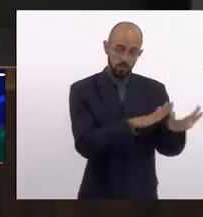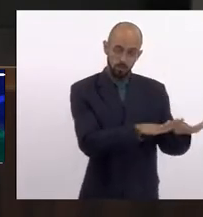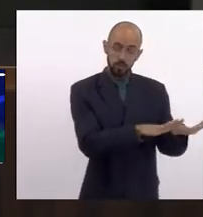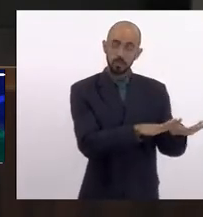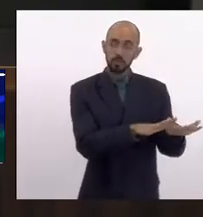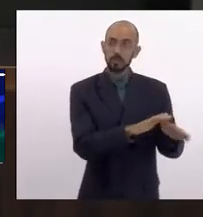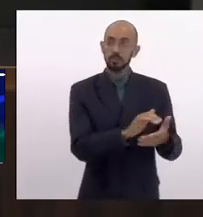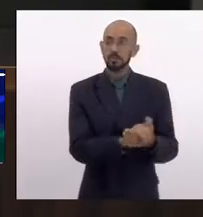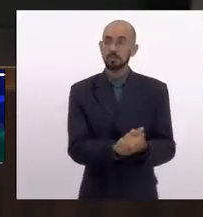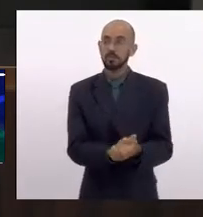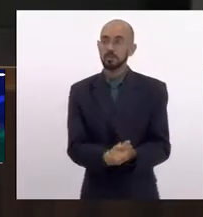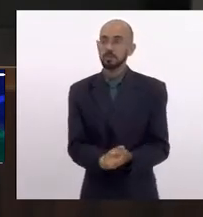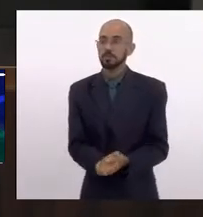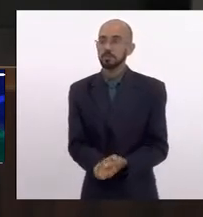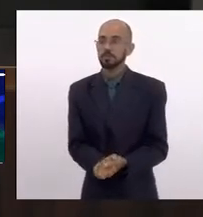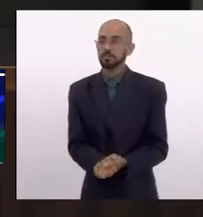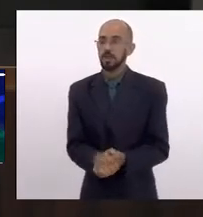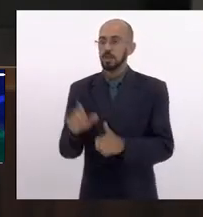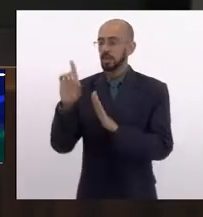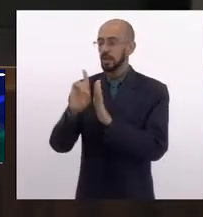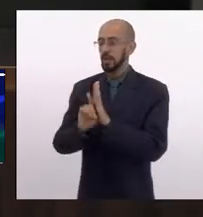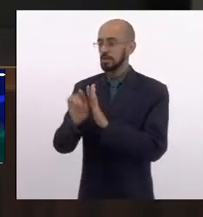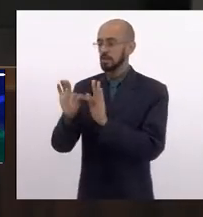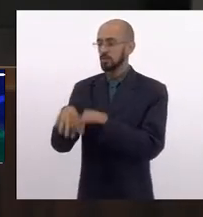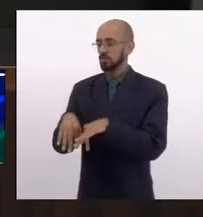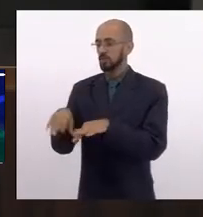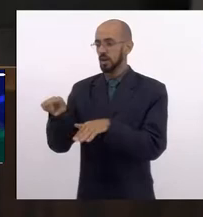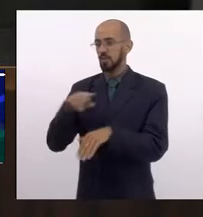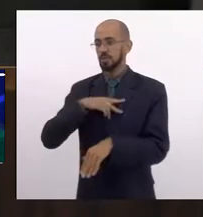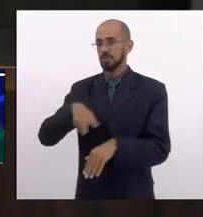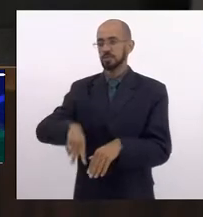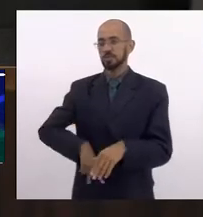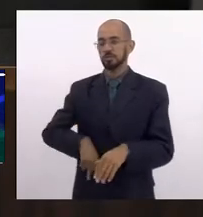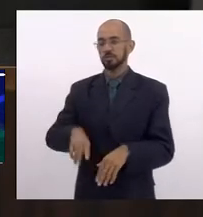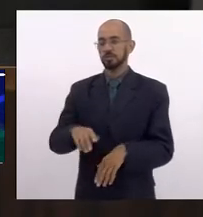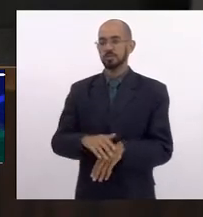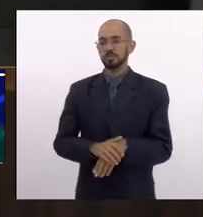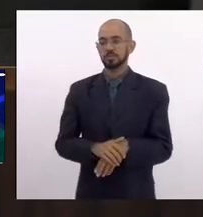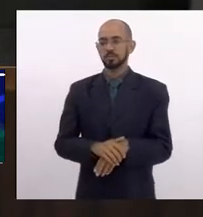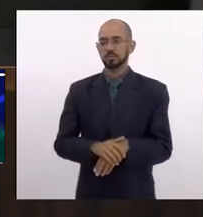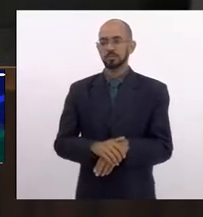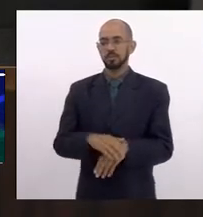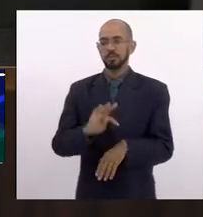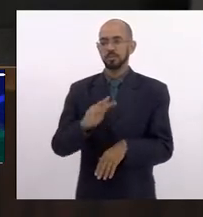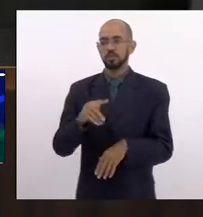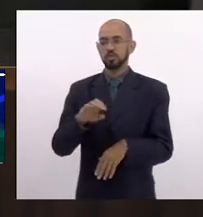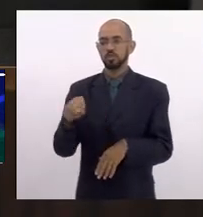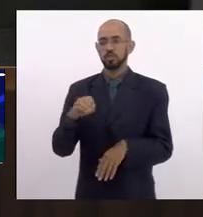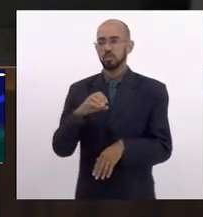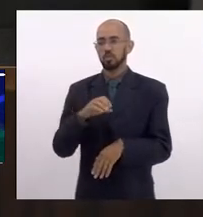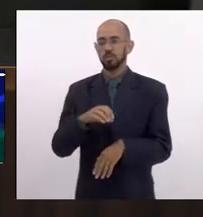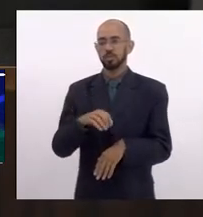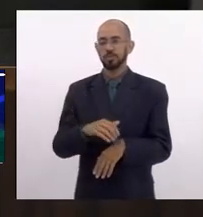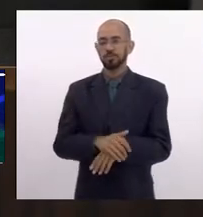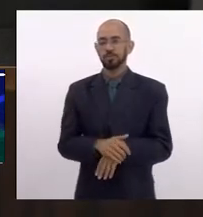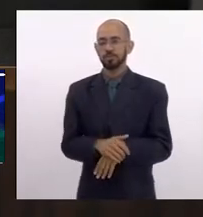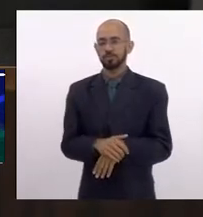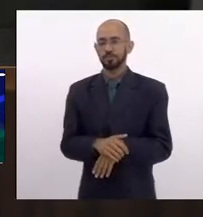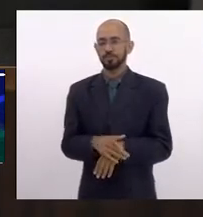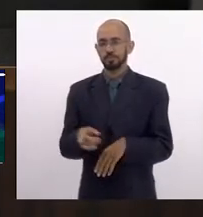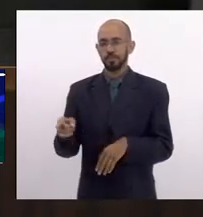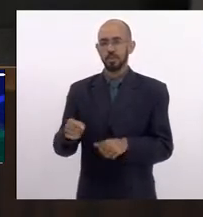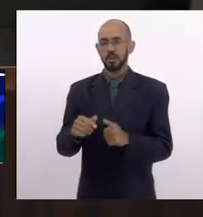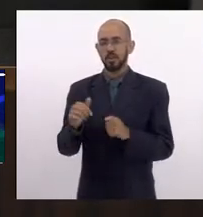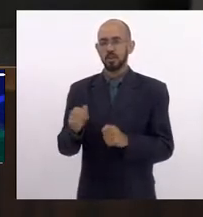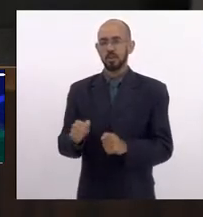presente vai ao toque presidente Presidente Deputado Chico Machado eu quero deixar